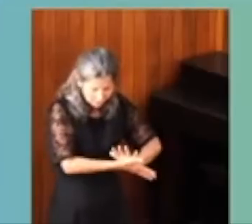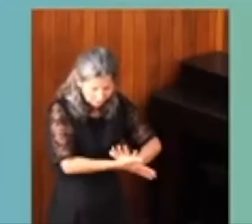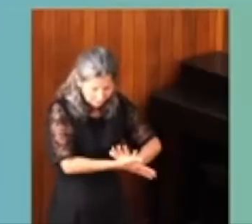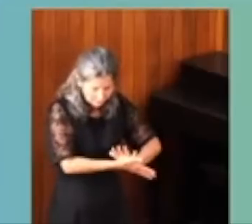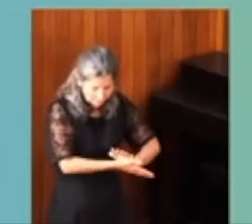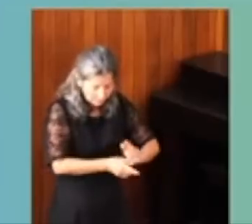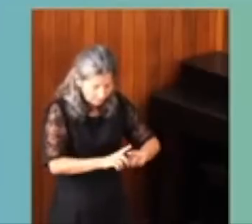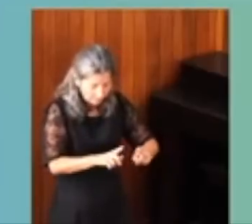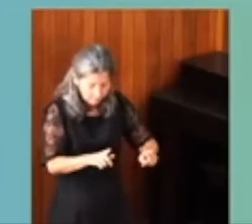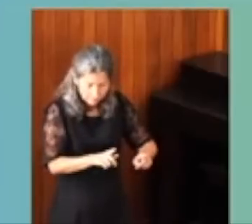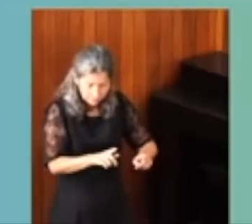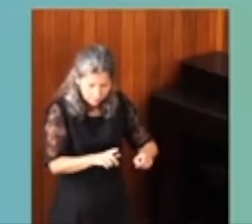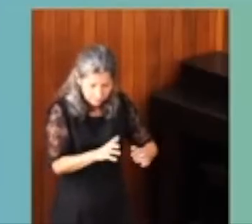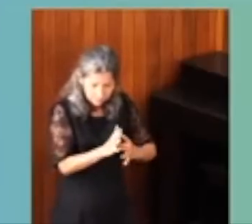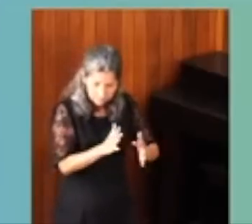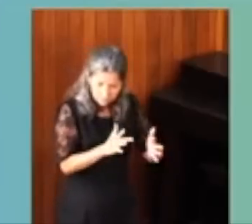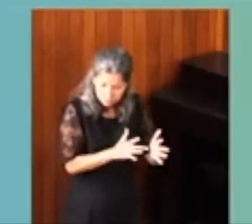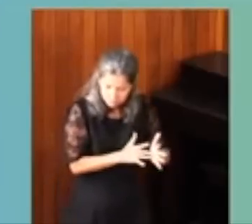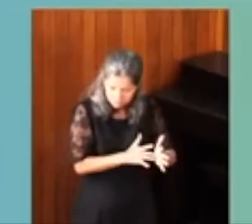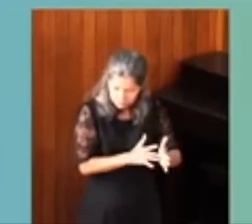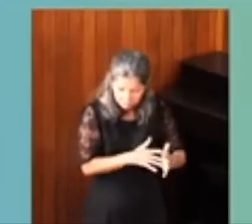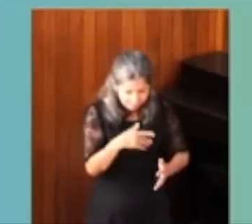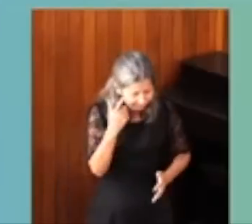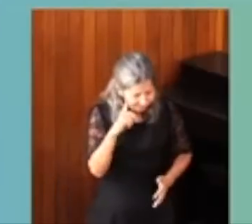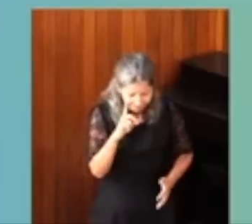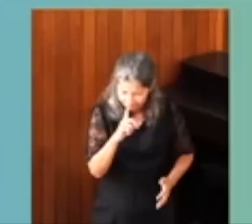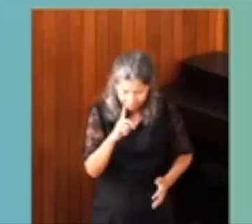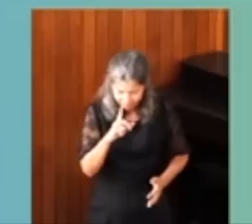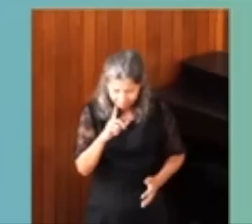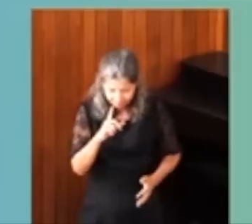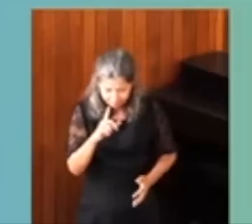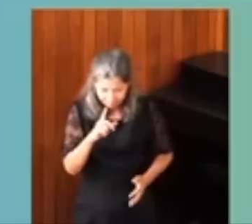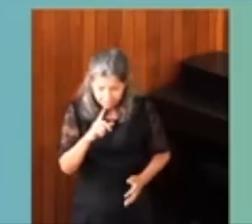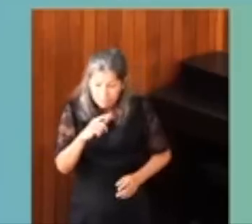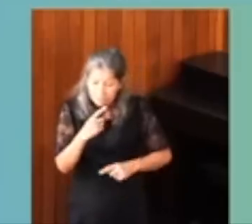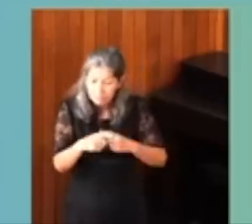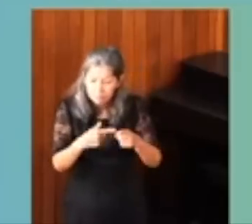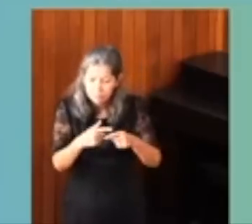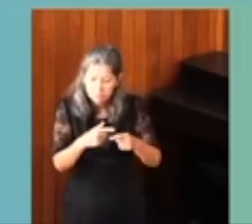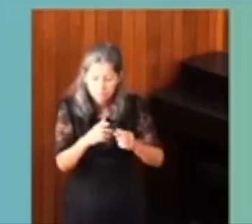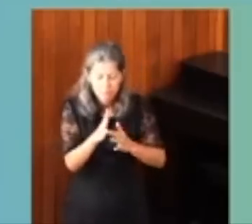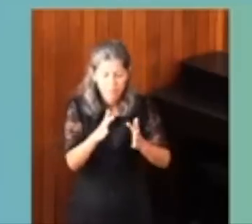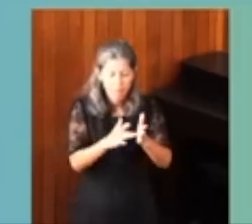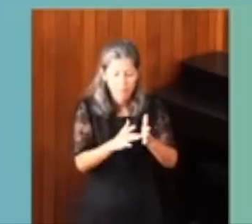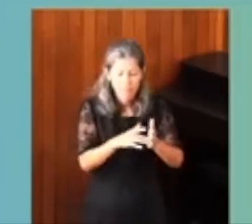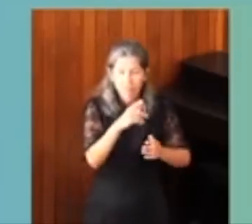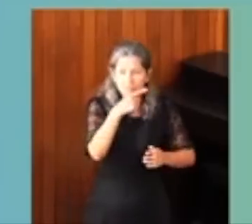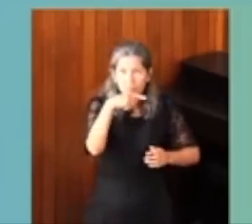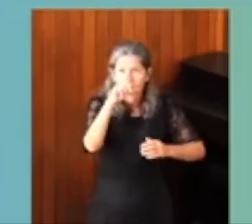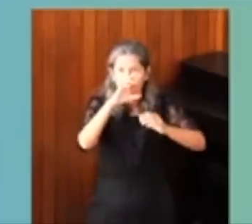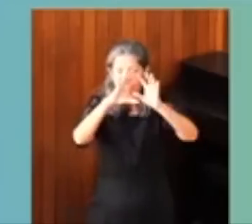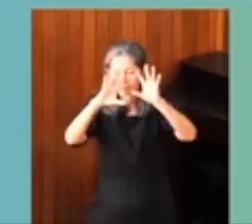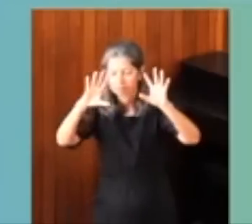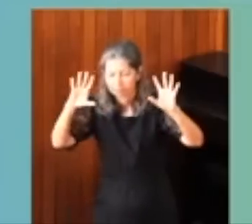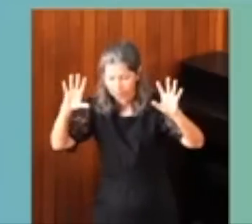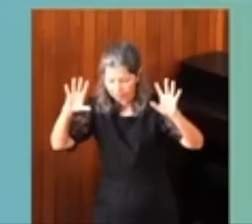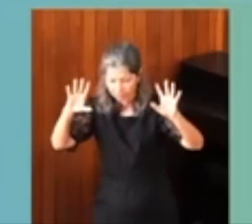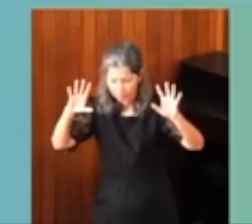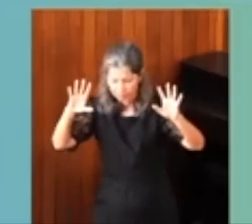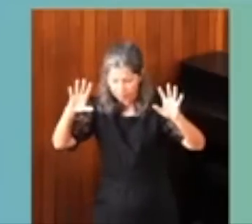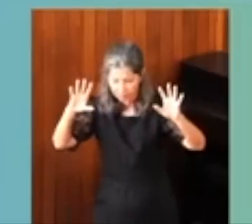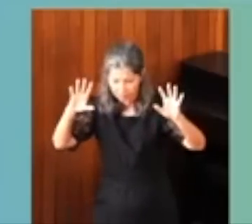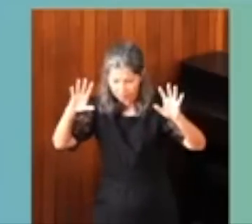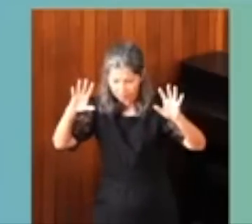volta, porque Jesus foi para o céu, ele se volta contra a igreja. Versos 13 a 16. Ele usa o Império Romano de